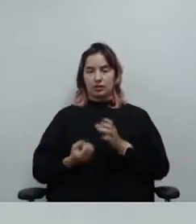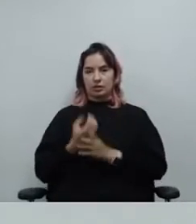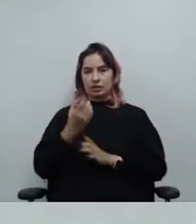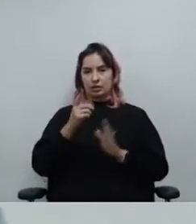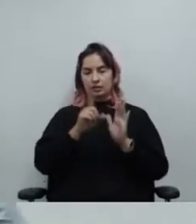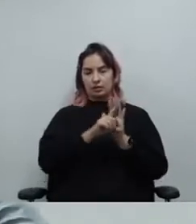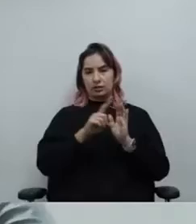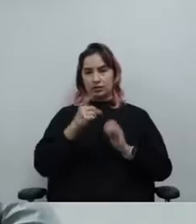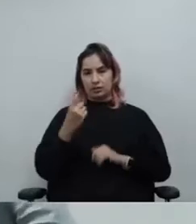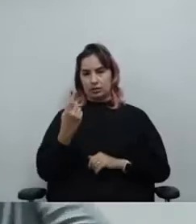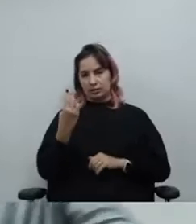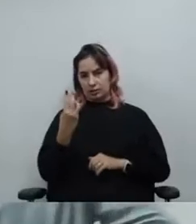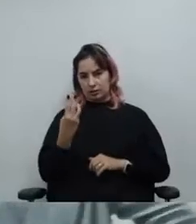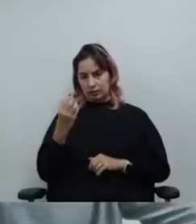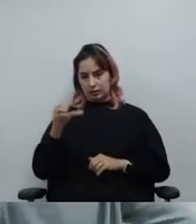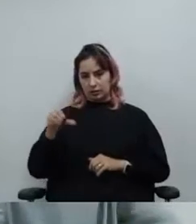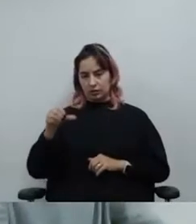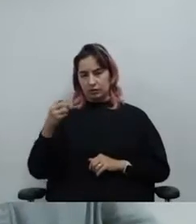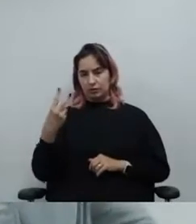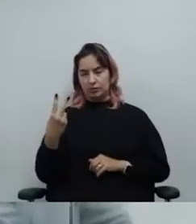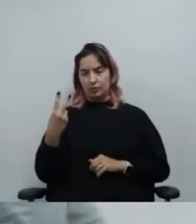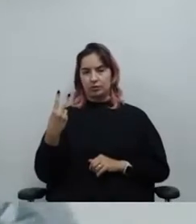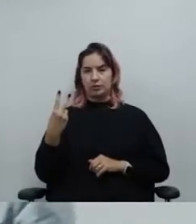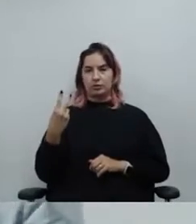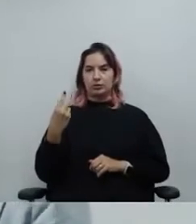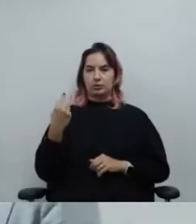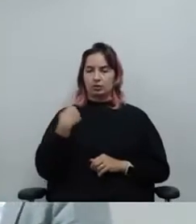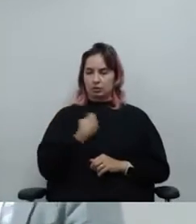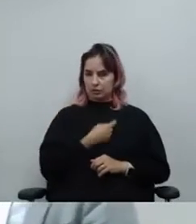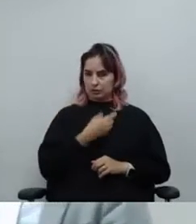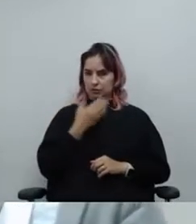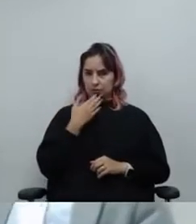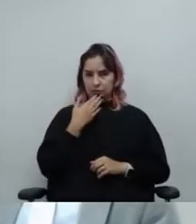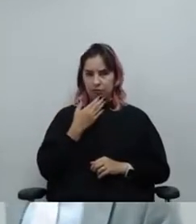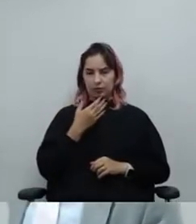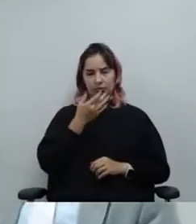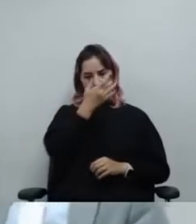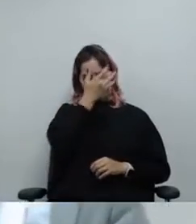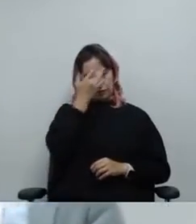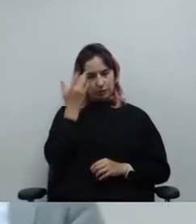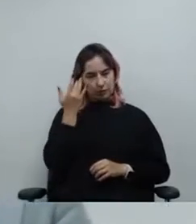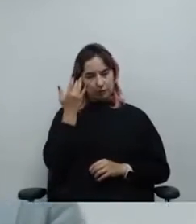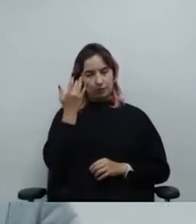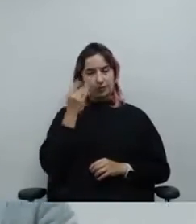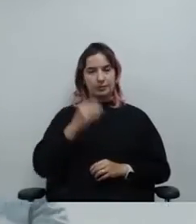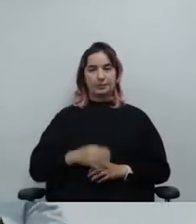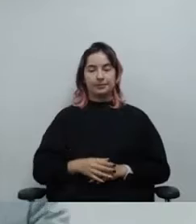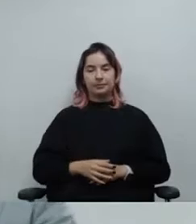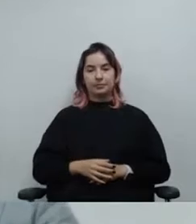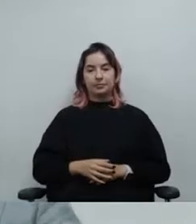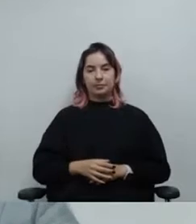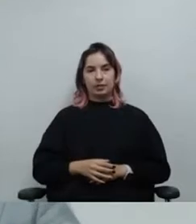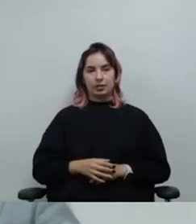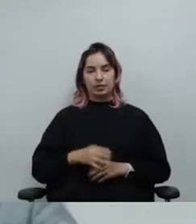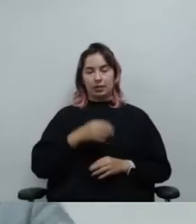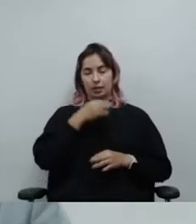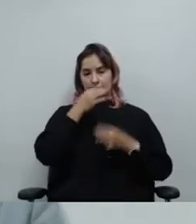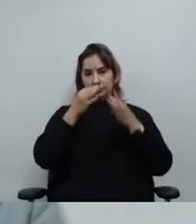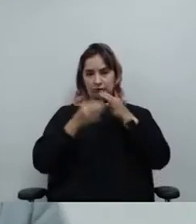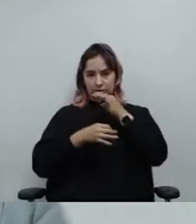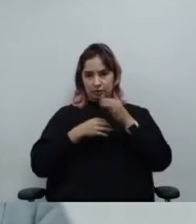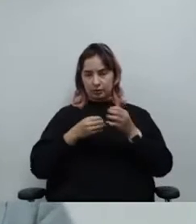1392, estamos sendo bastante demandados por oficiais e oficialas cujas possíveis indicações estão